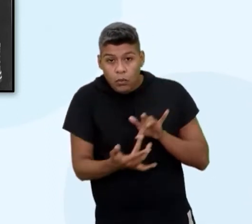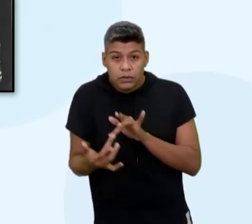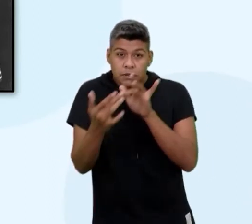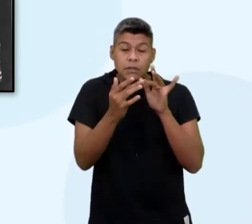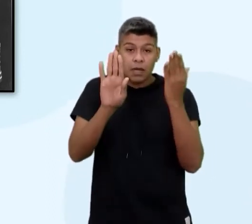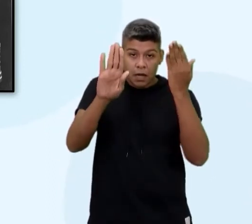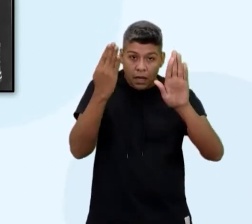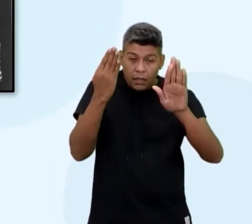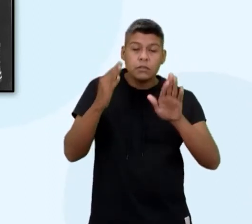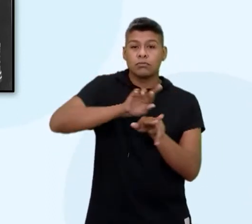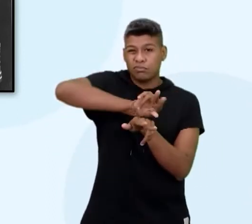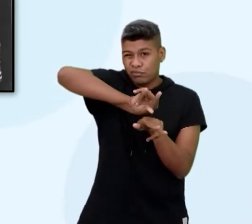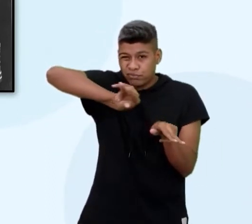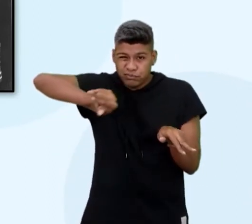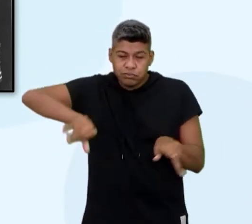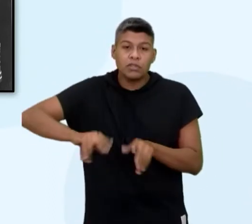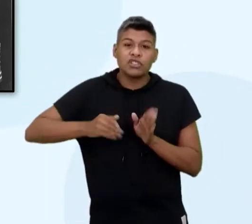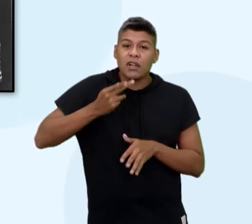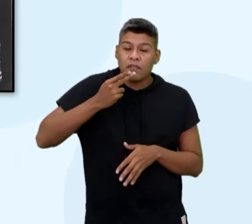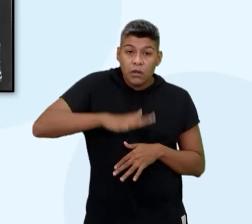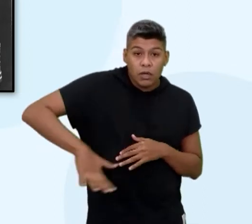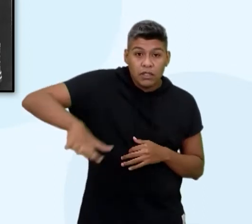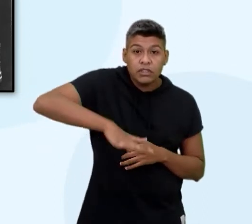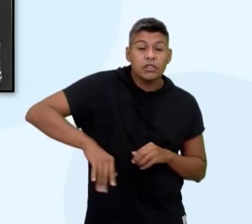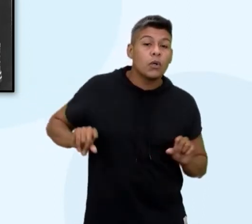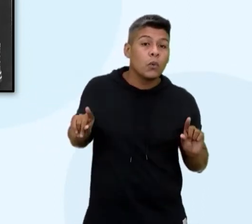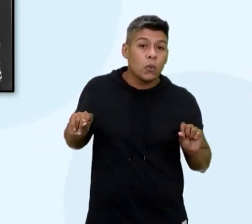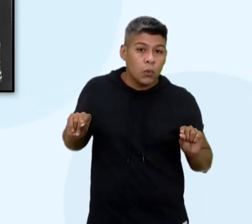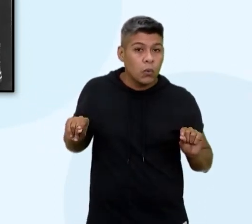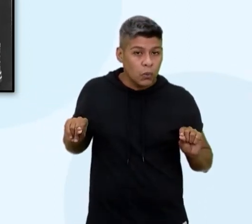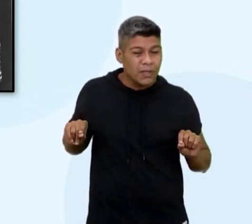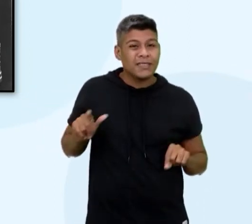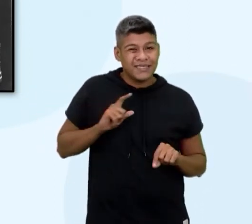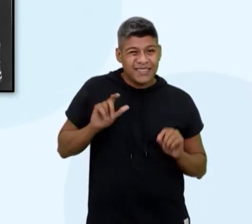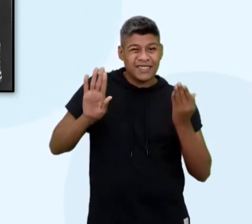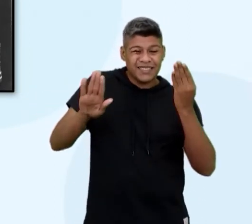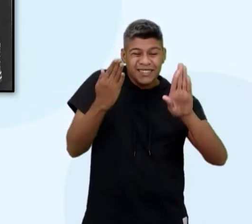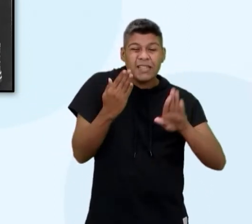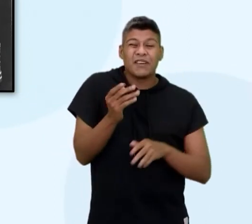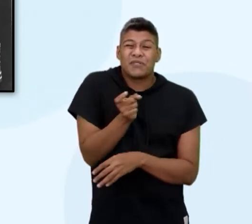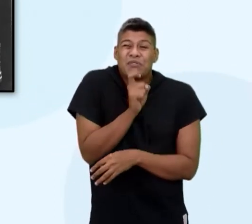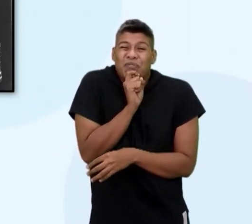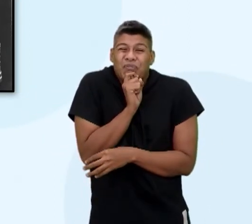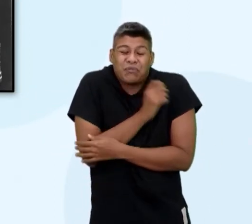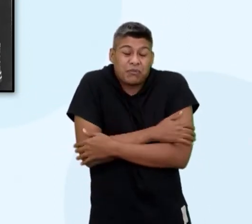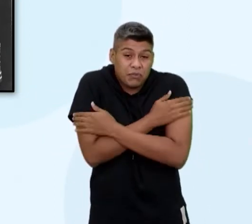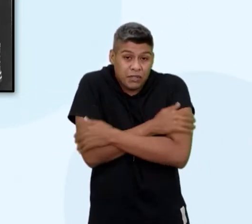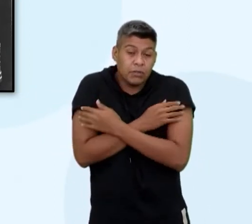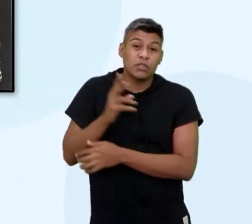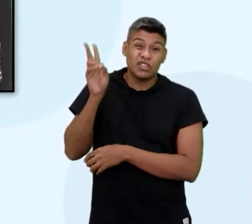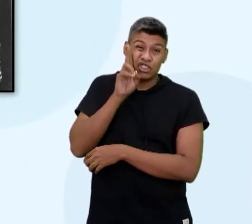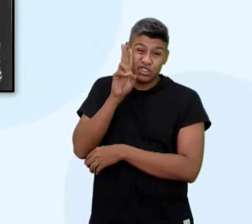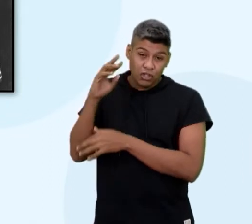clima adverso, porque a gente está falando de uma região com um clima muito frio. E ao longo da sua